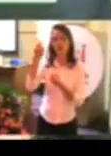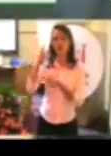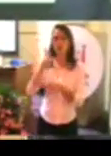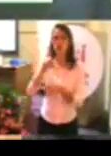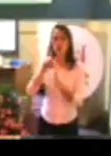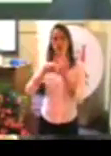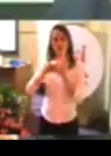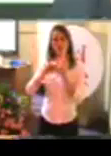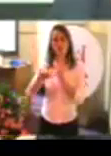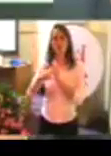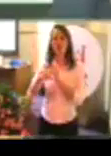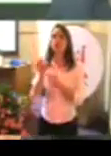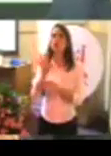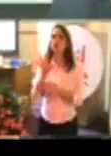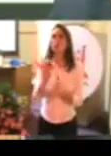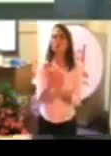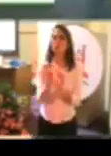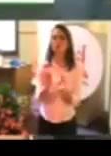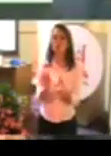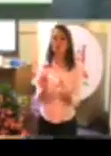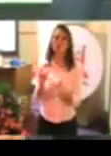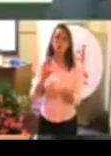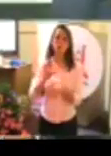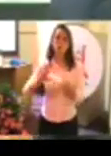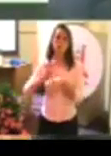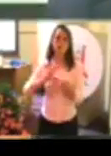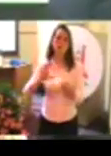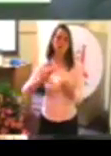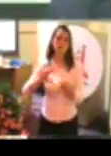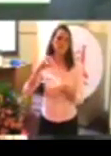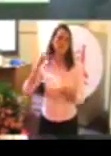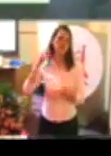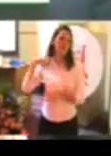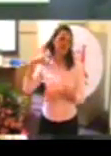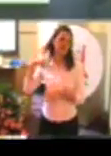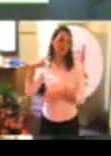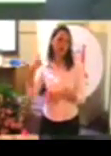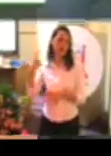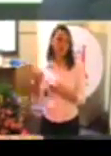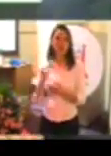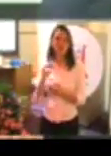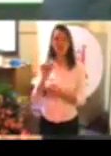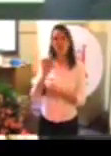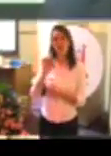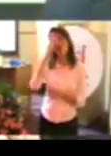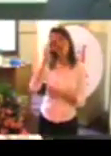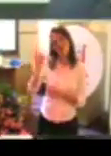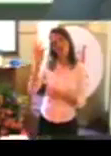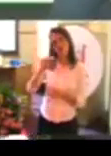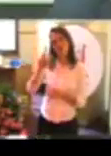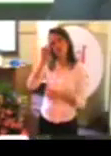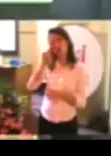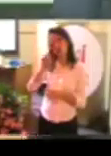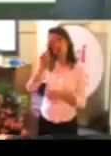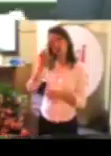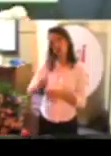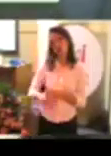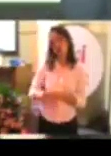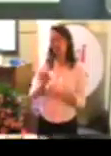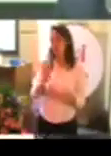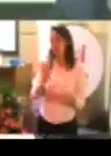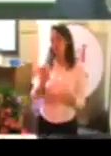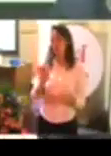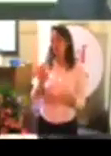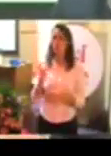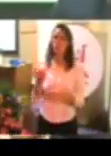é ensinado somente nos cursos jurídicos, nas faculdades de direito e